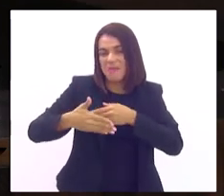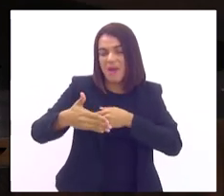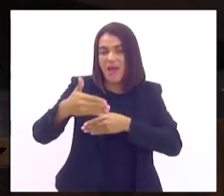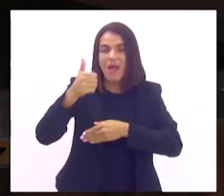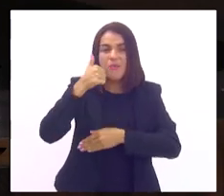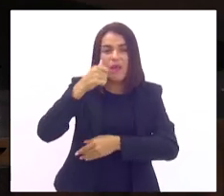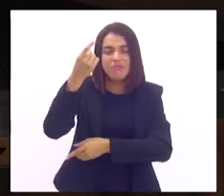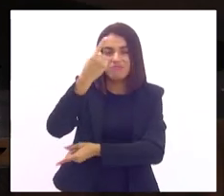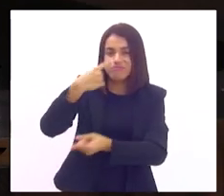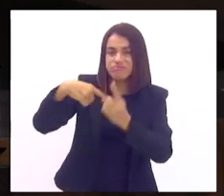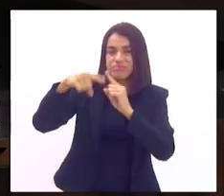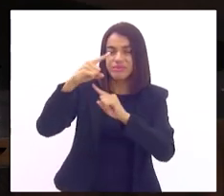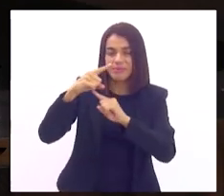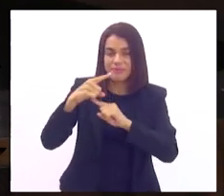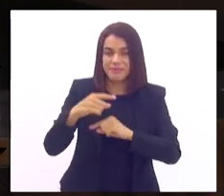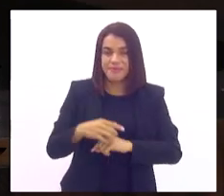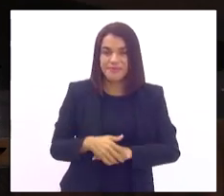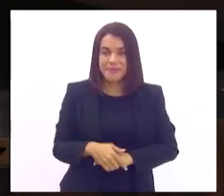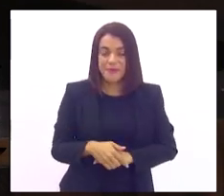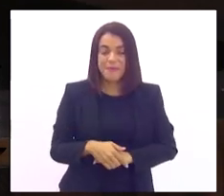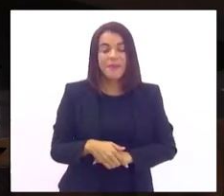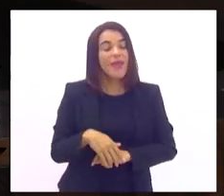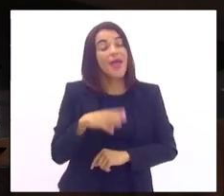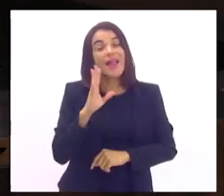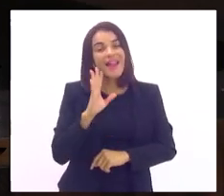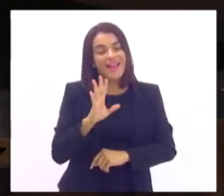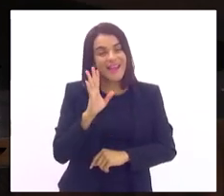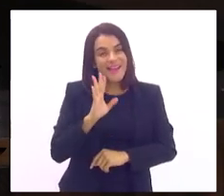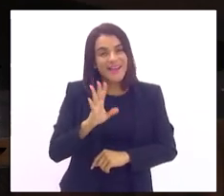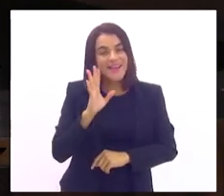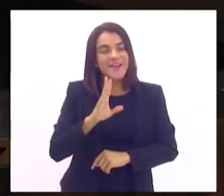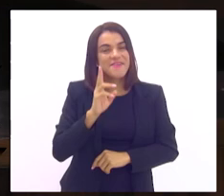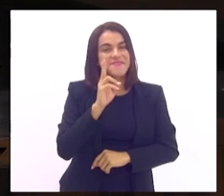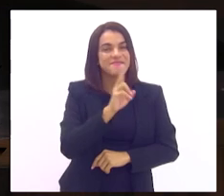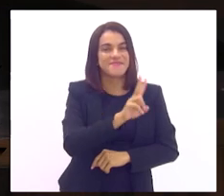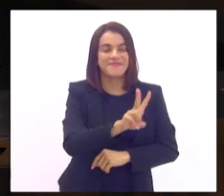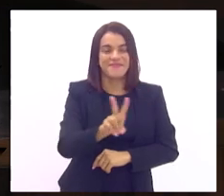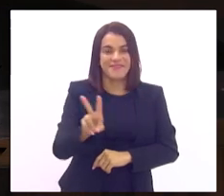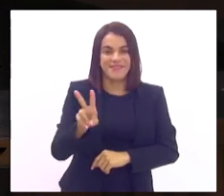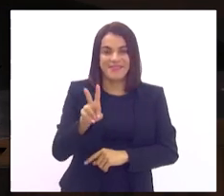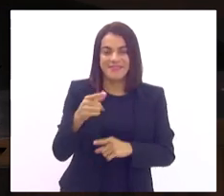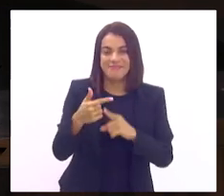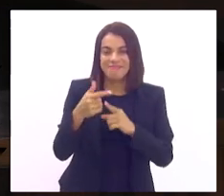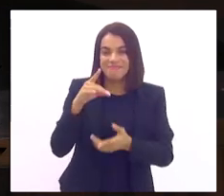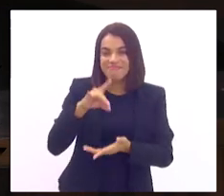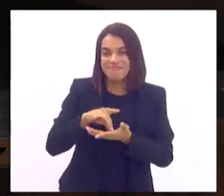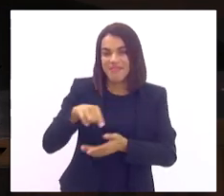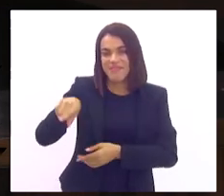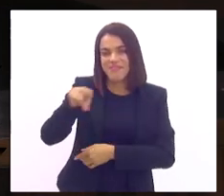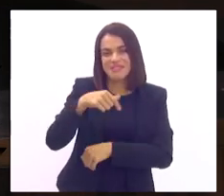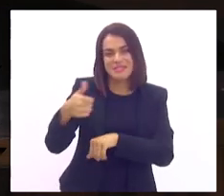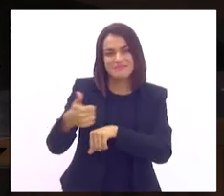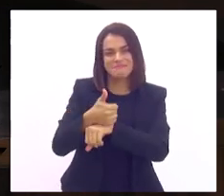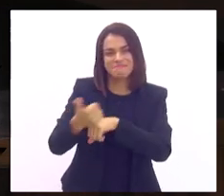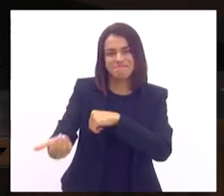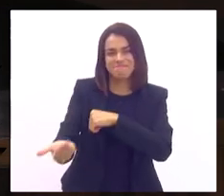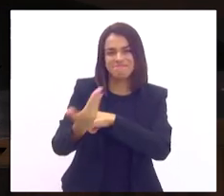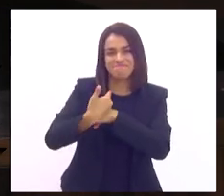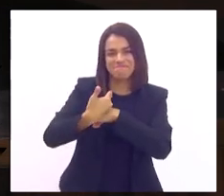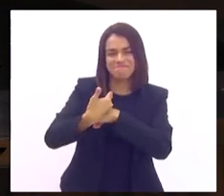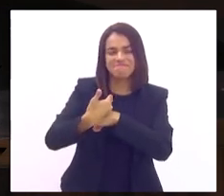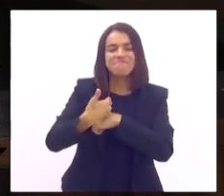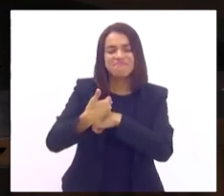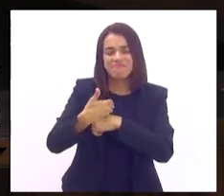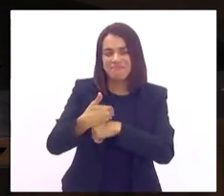vai. E é bacana ver que, de fato, vocês fazem melhor.